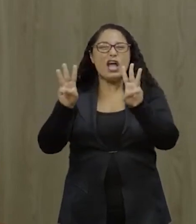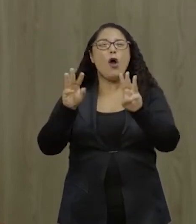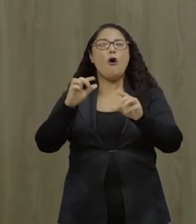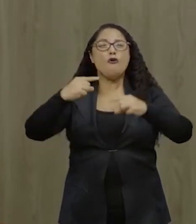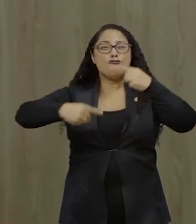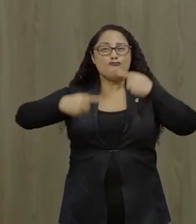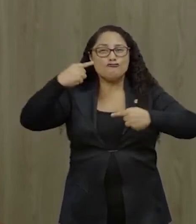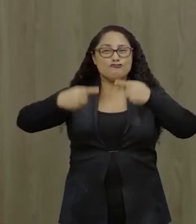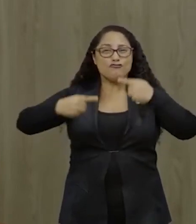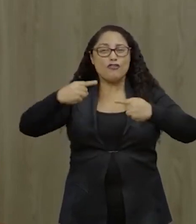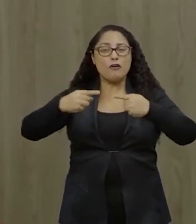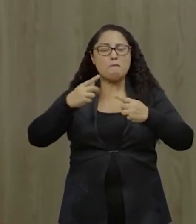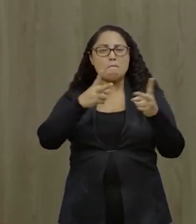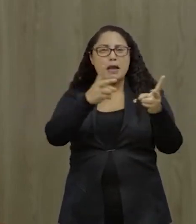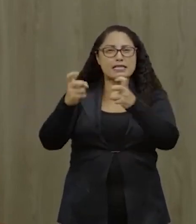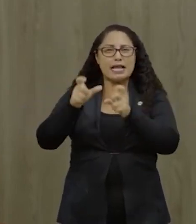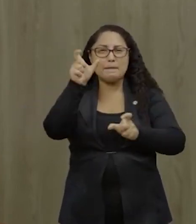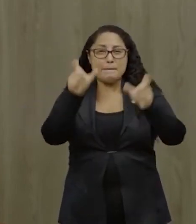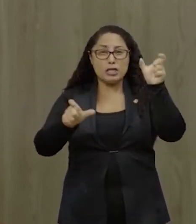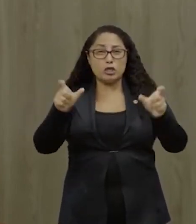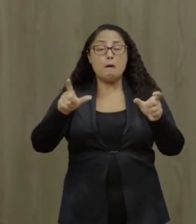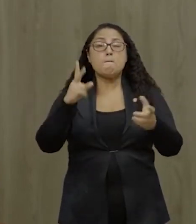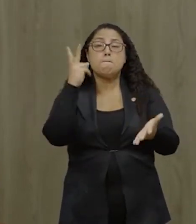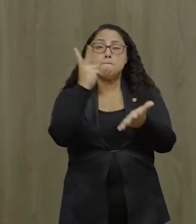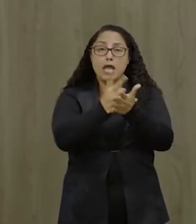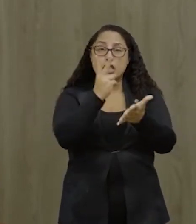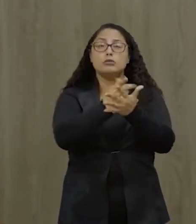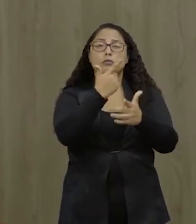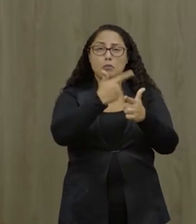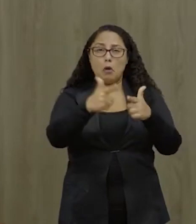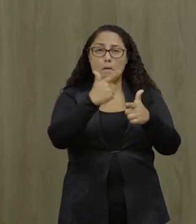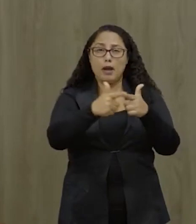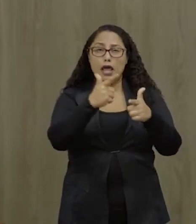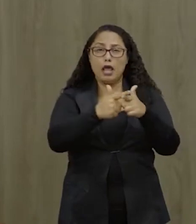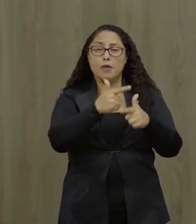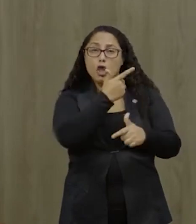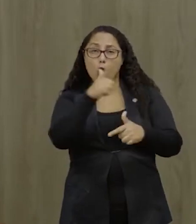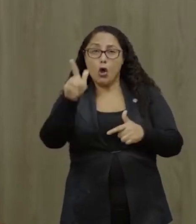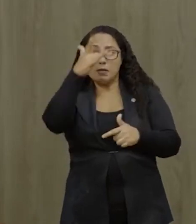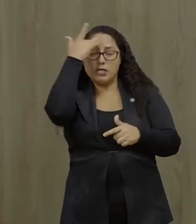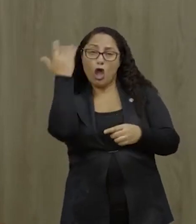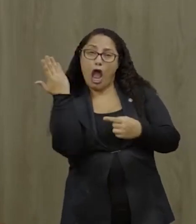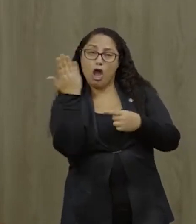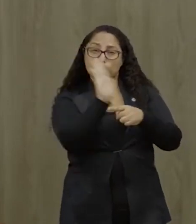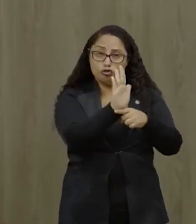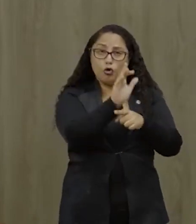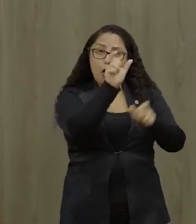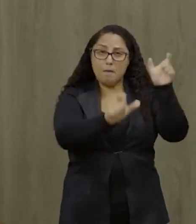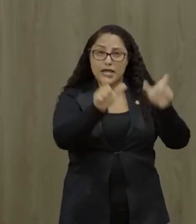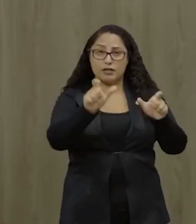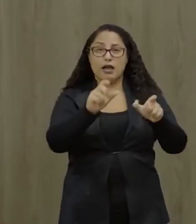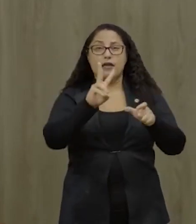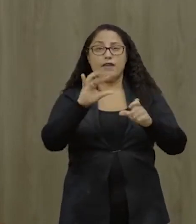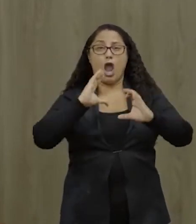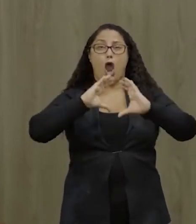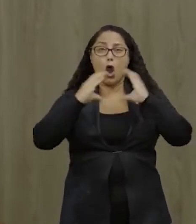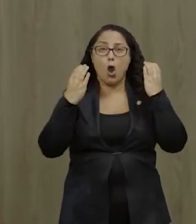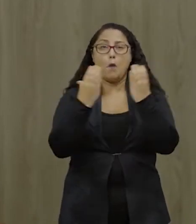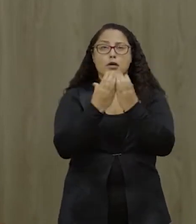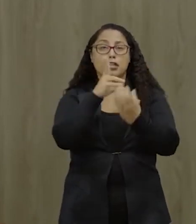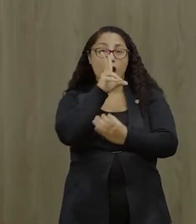fórum, e vai ver pessoas que tiveram o mesmo problema e outras pessoas ajudaram essas pessoas, e é assim que a